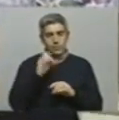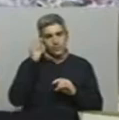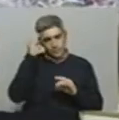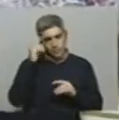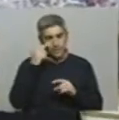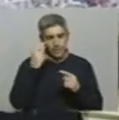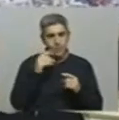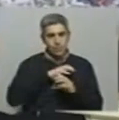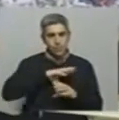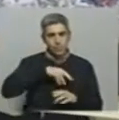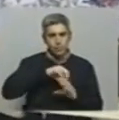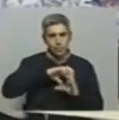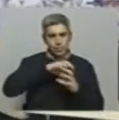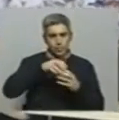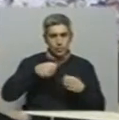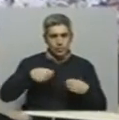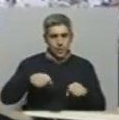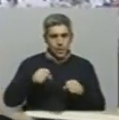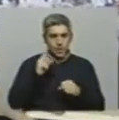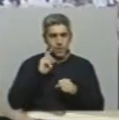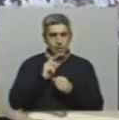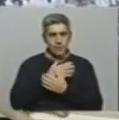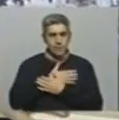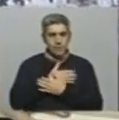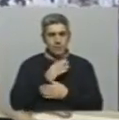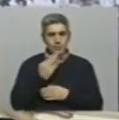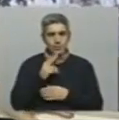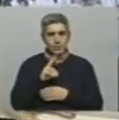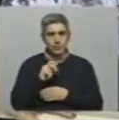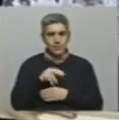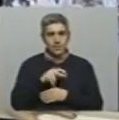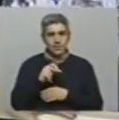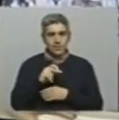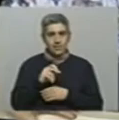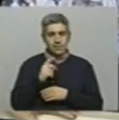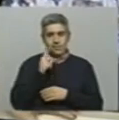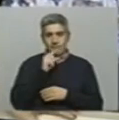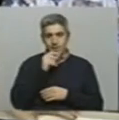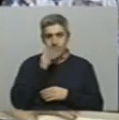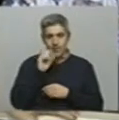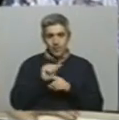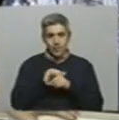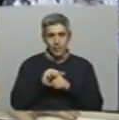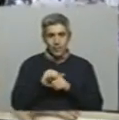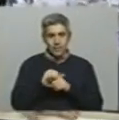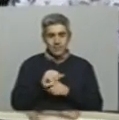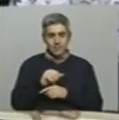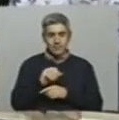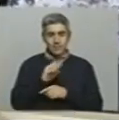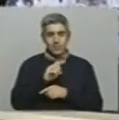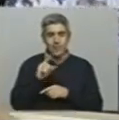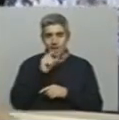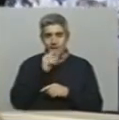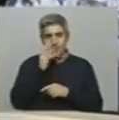volta do mundo que fez de mota com a sua amiga Jurema. Quem é Jurema? É uma galinha de borracha. O João e a sua